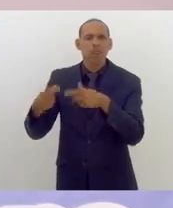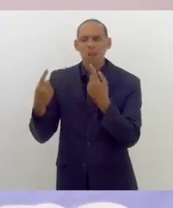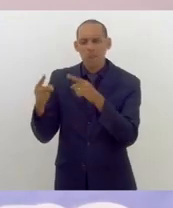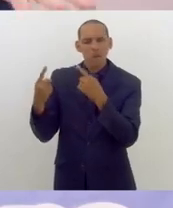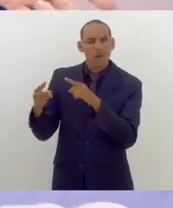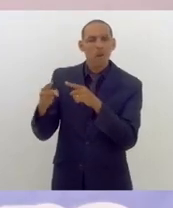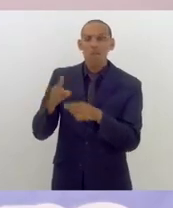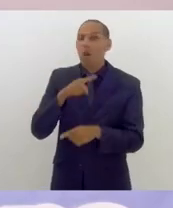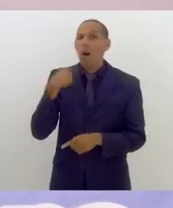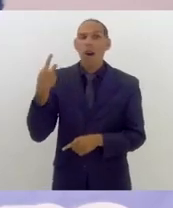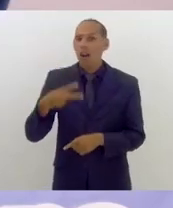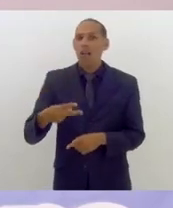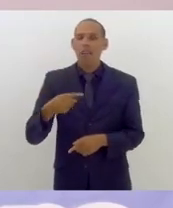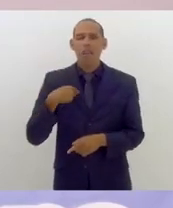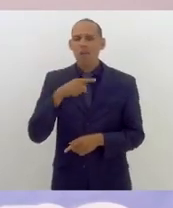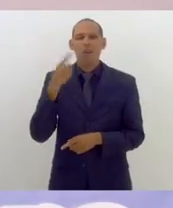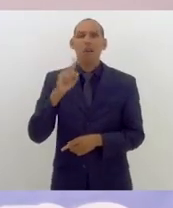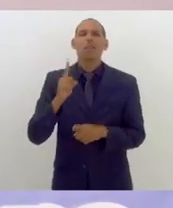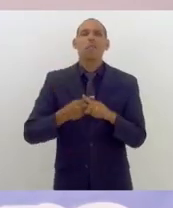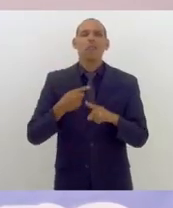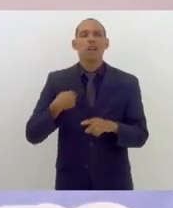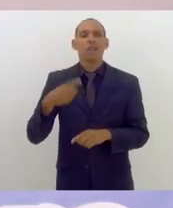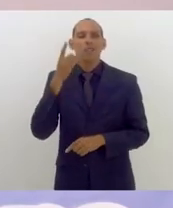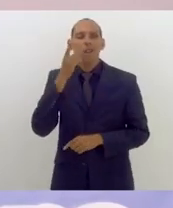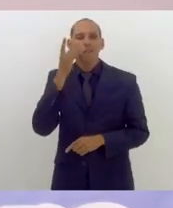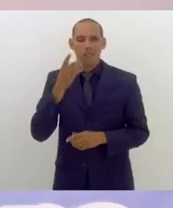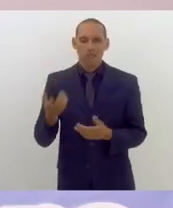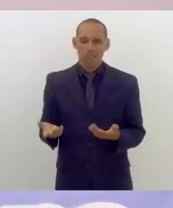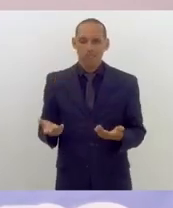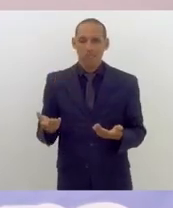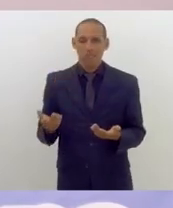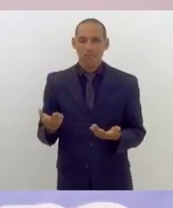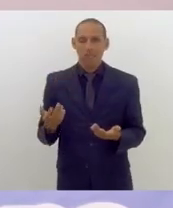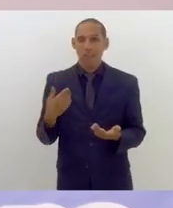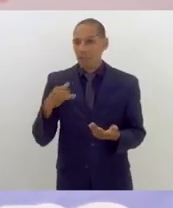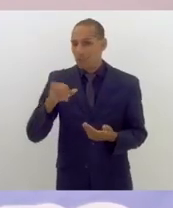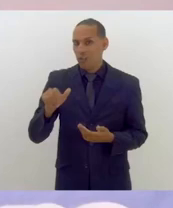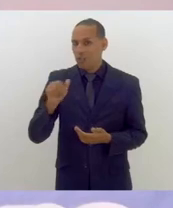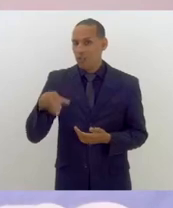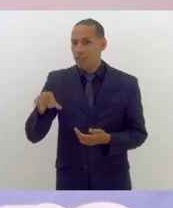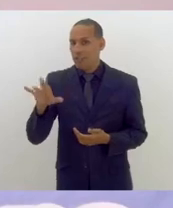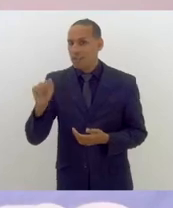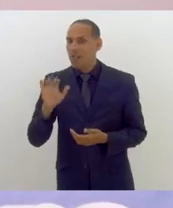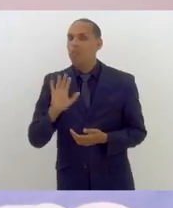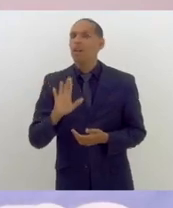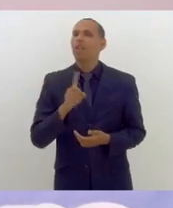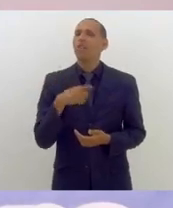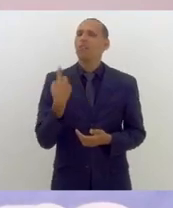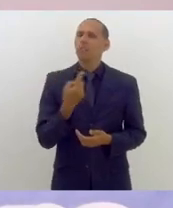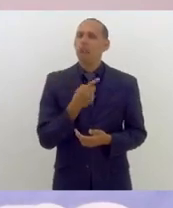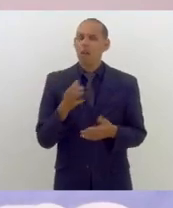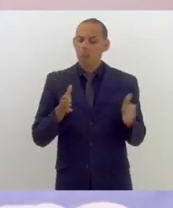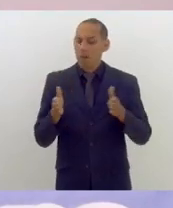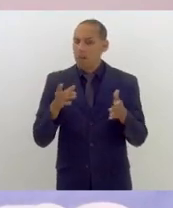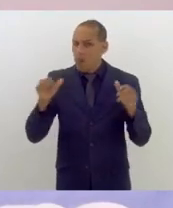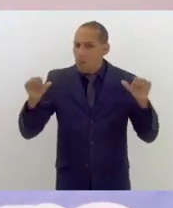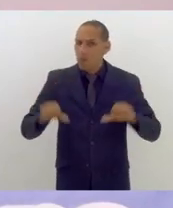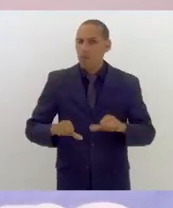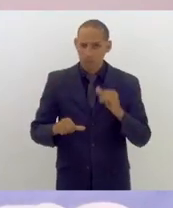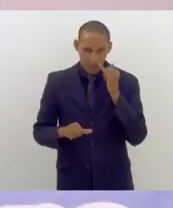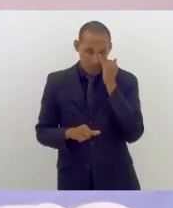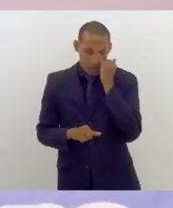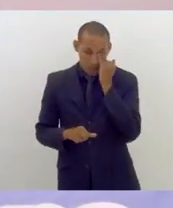empreendimento morreu ela morreu porque era deputada eu em janeiro nós passamos por momentos ele é muito ruim